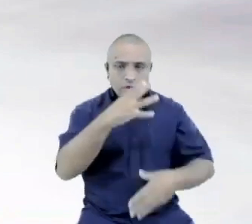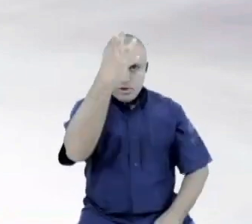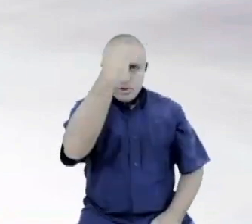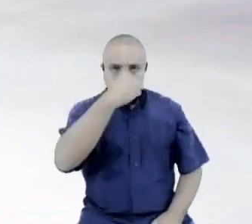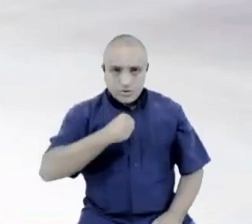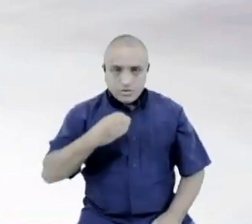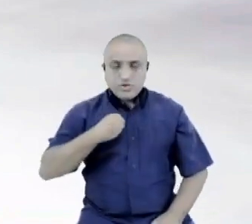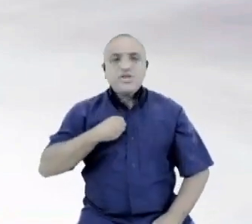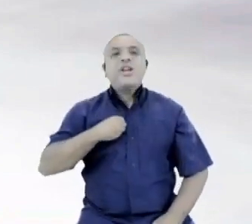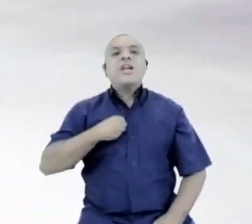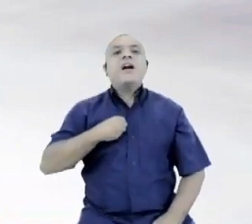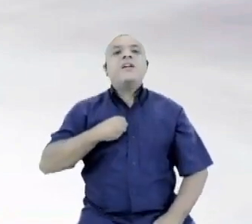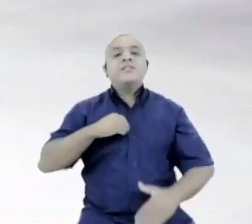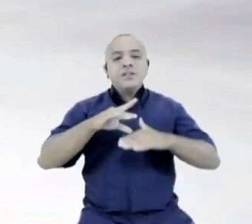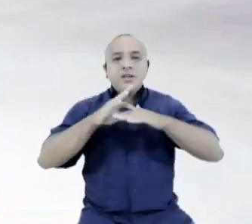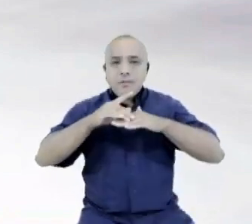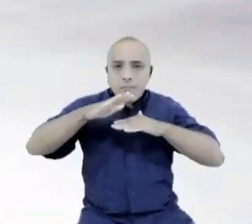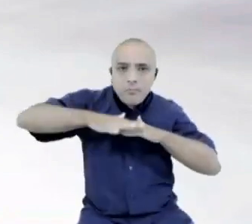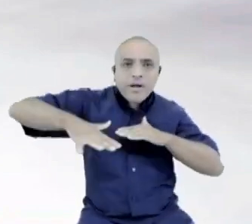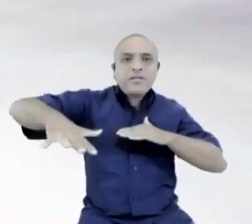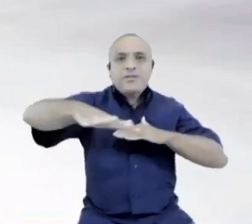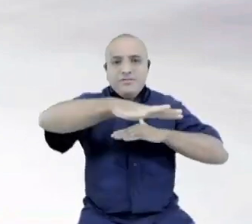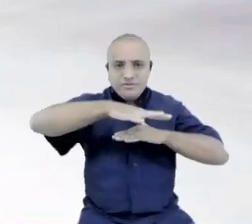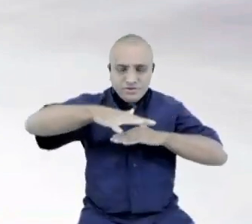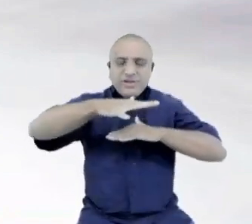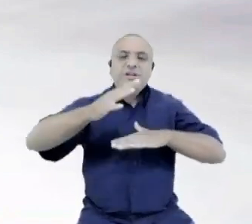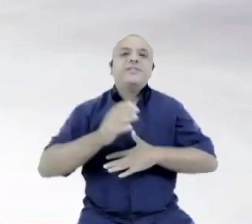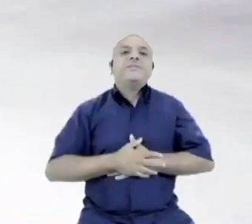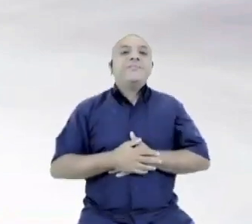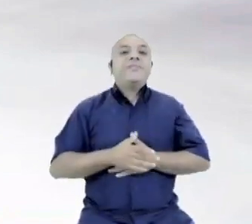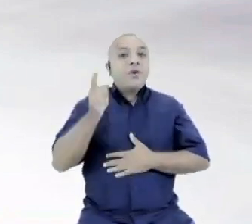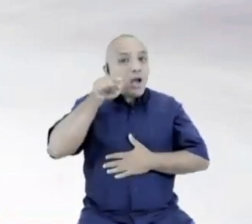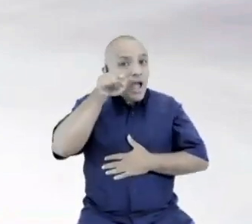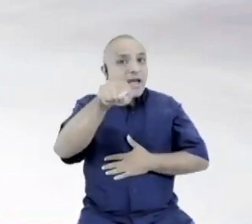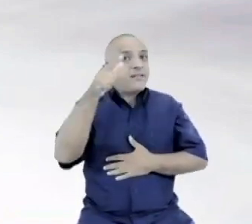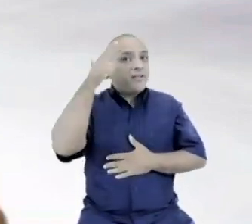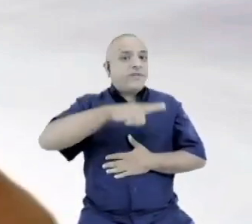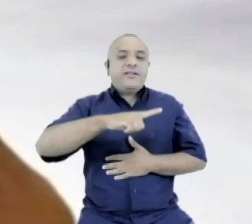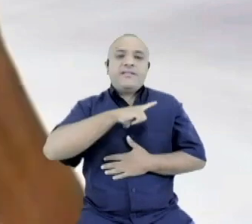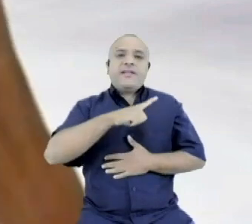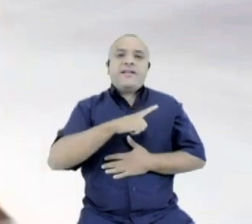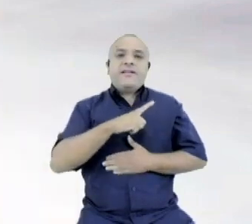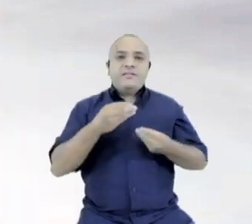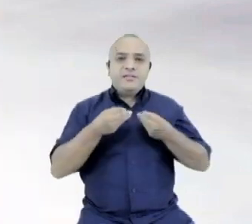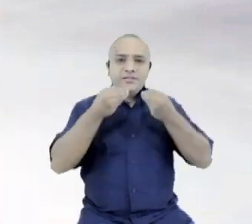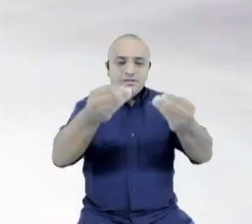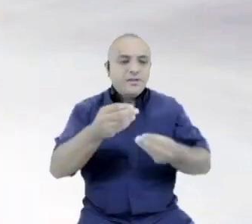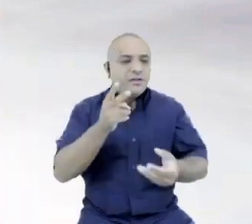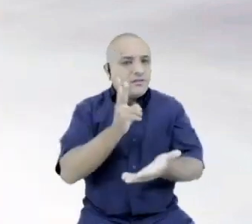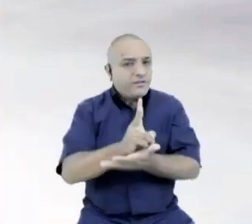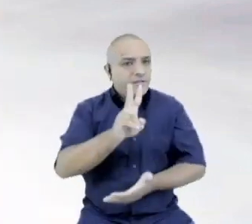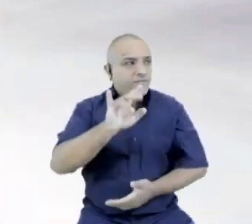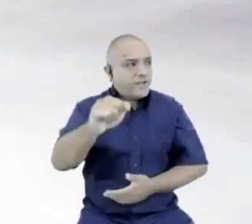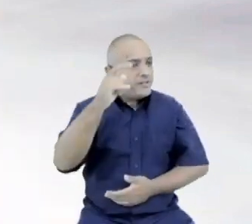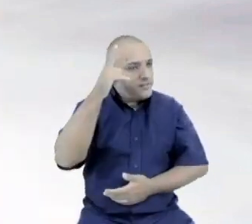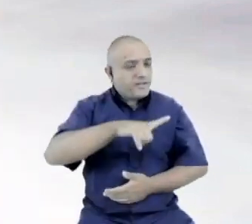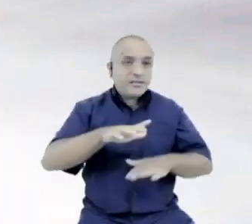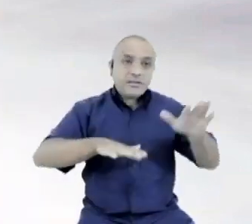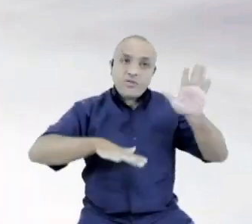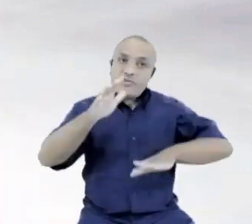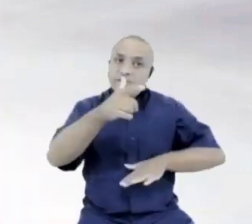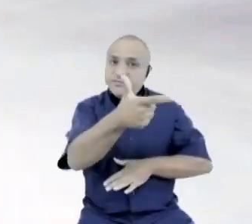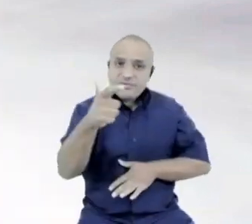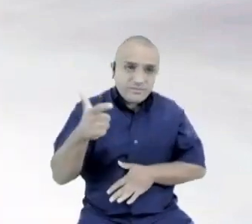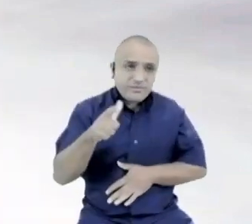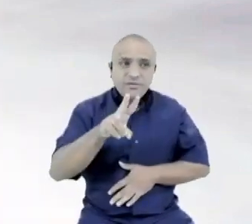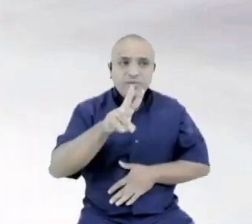patologia. E aí, essa provavelmente vai ser evolução. Por quê? Porque elas vão ser, talvez a gente não vai